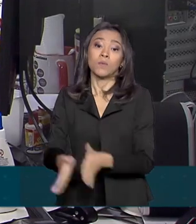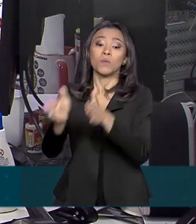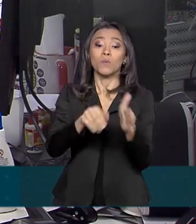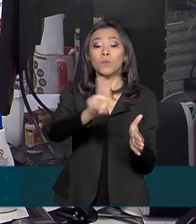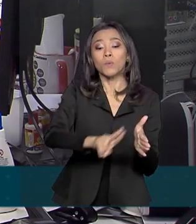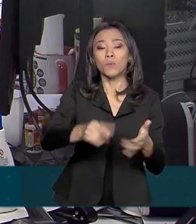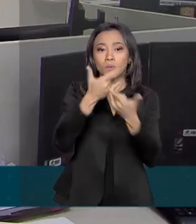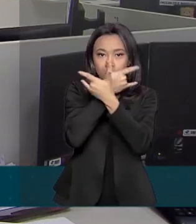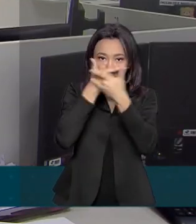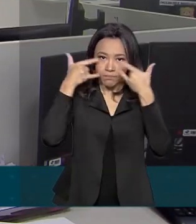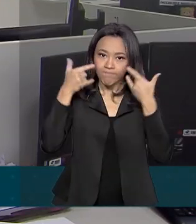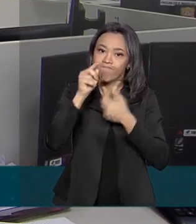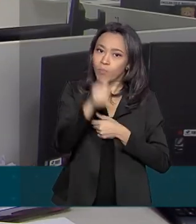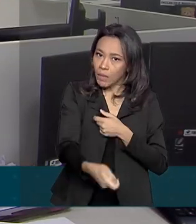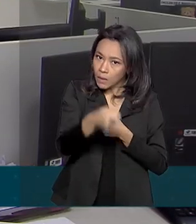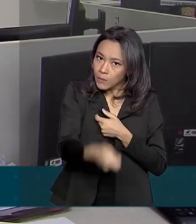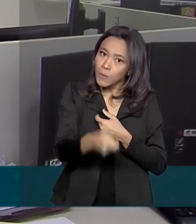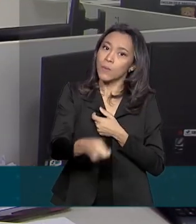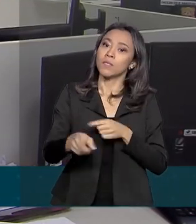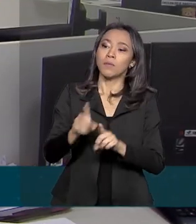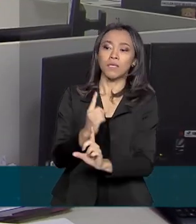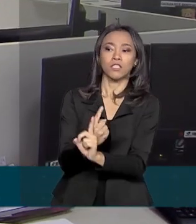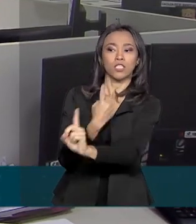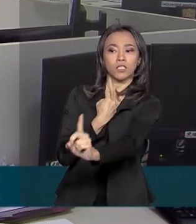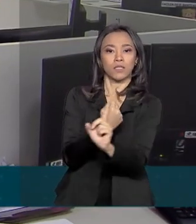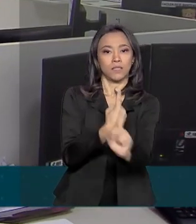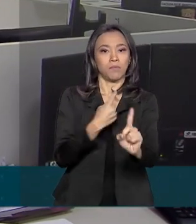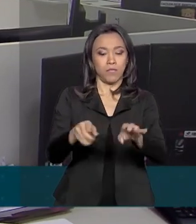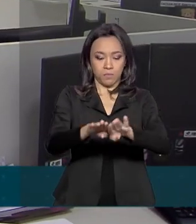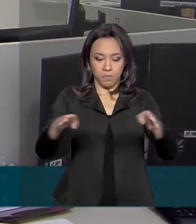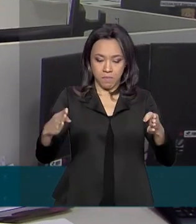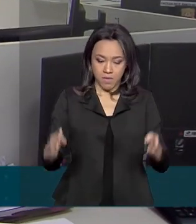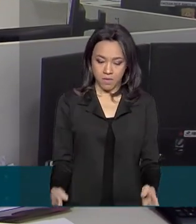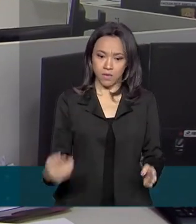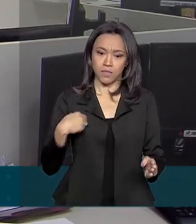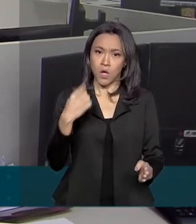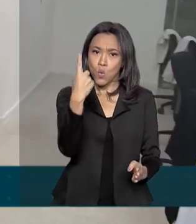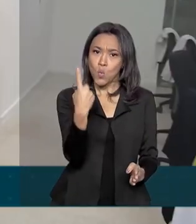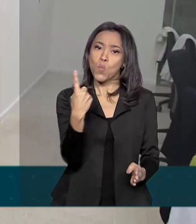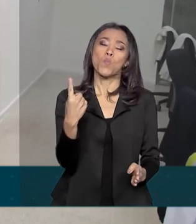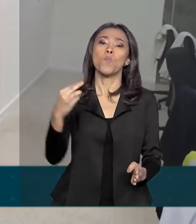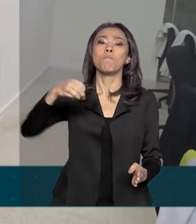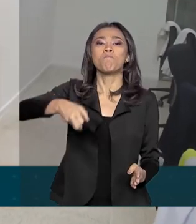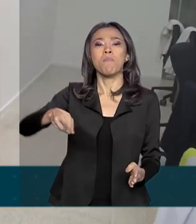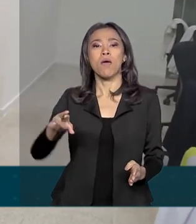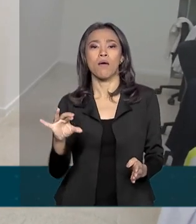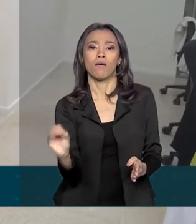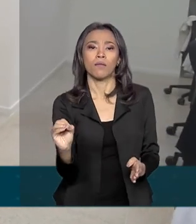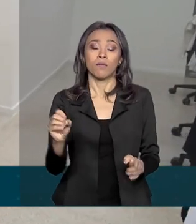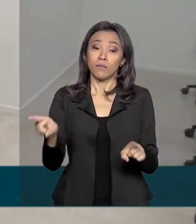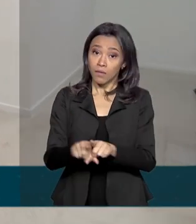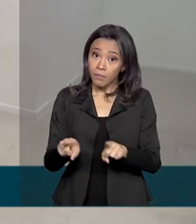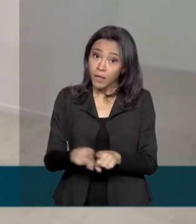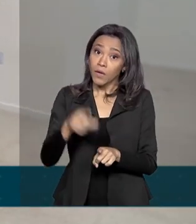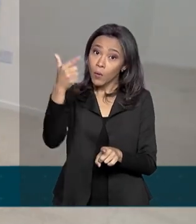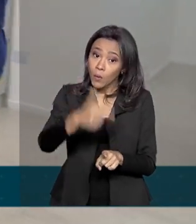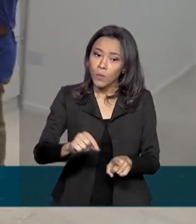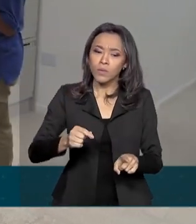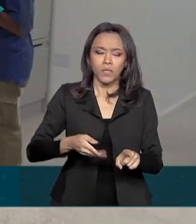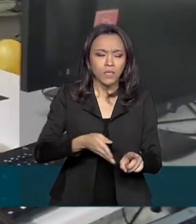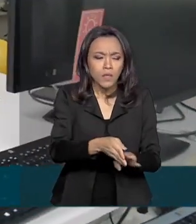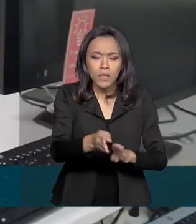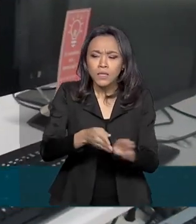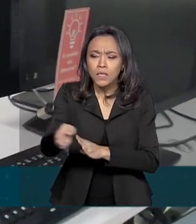de máscaras. Deve haver distanciamento entre mesas de no mínimo 1 metro. Reforçar os procedimentos de limpeza